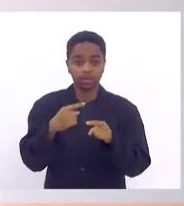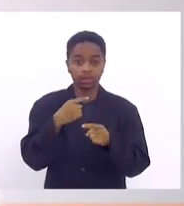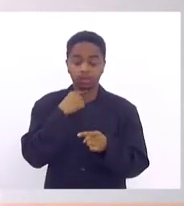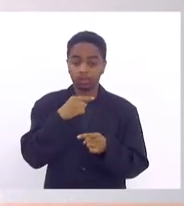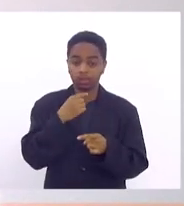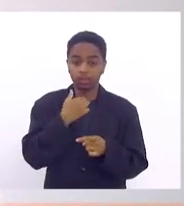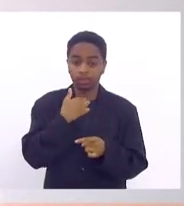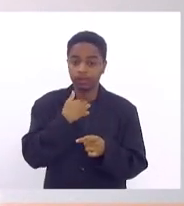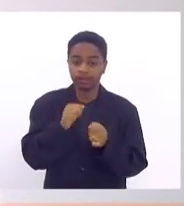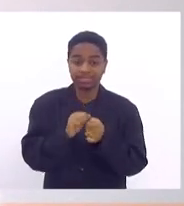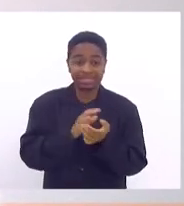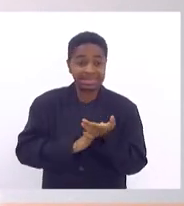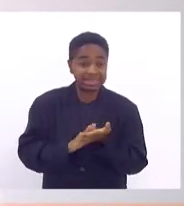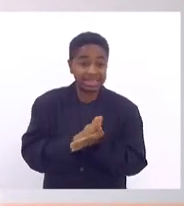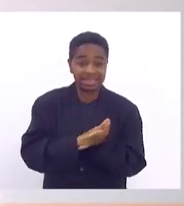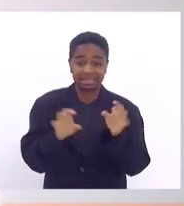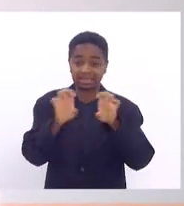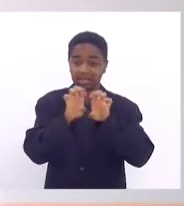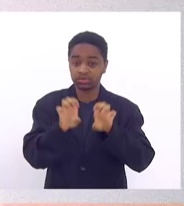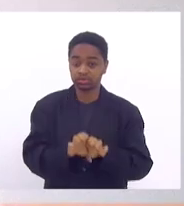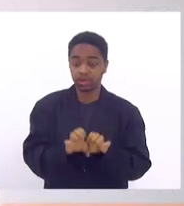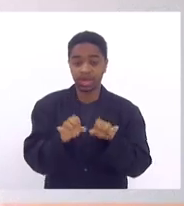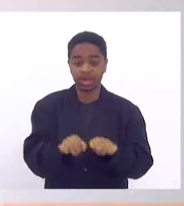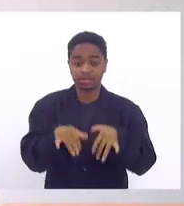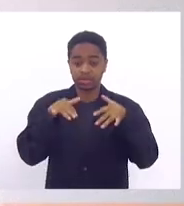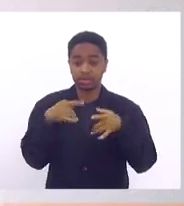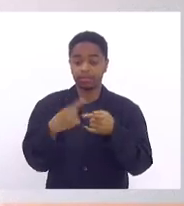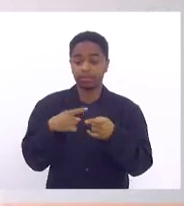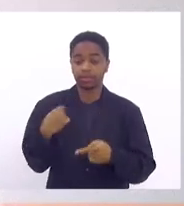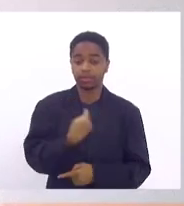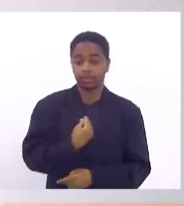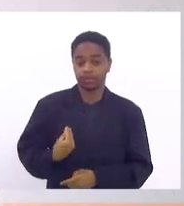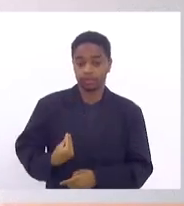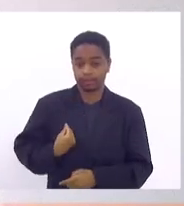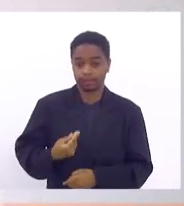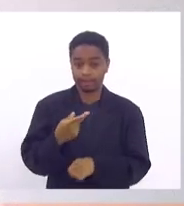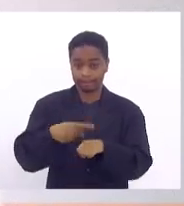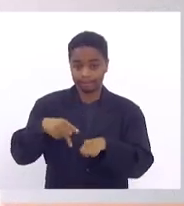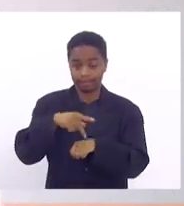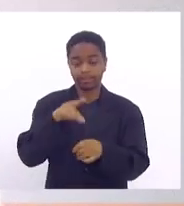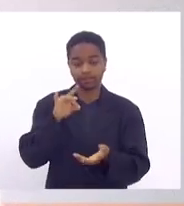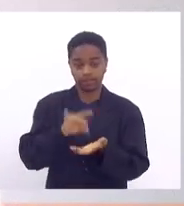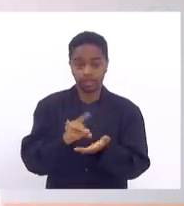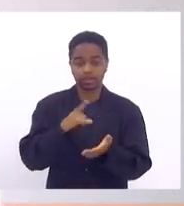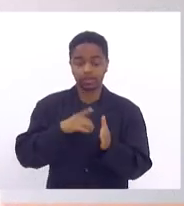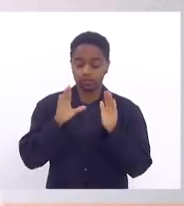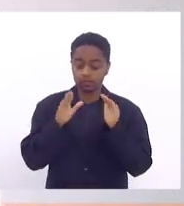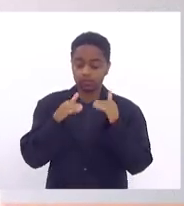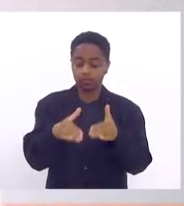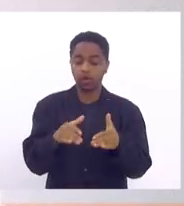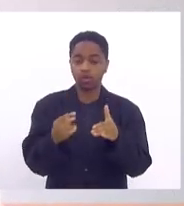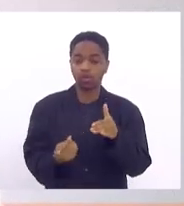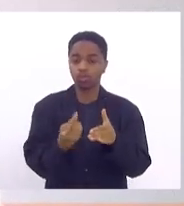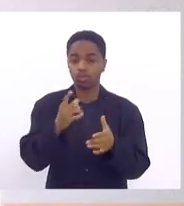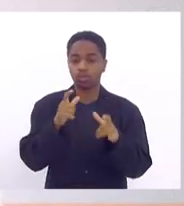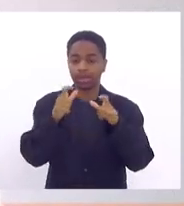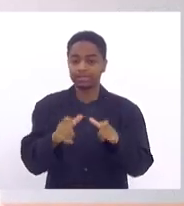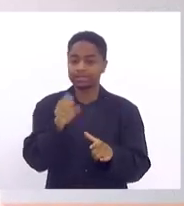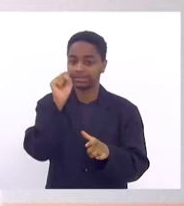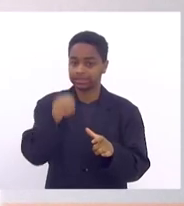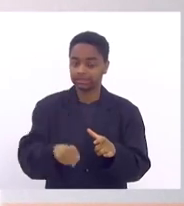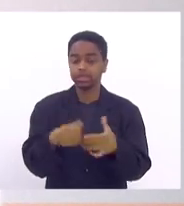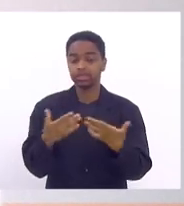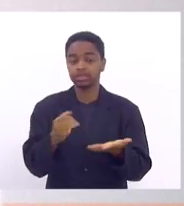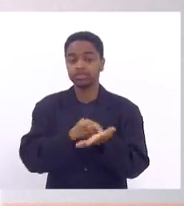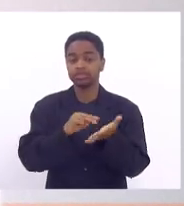com a estrutura da Assembleia porque nós vivemos num país que na prática é Centralizado sim isso significa dizer que